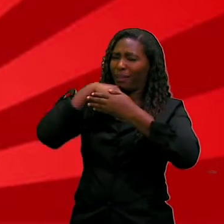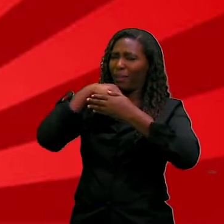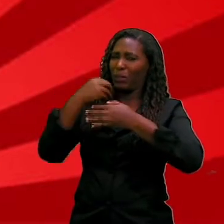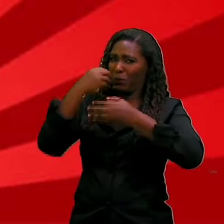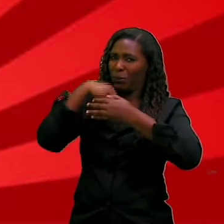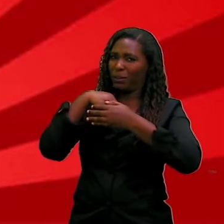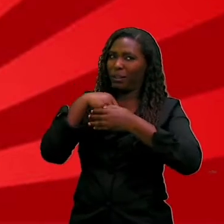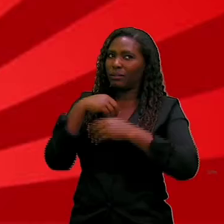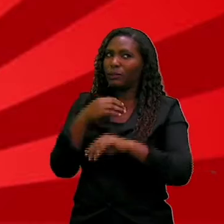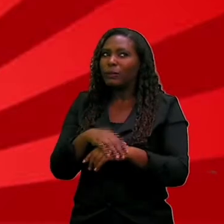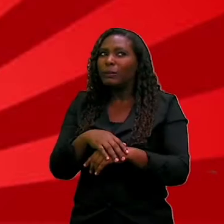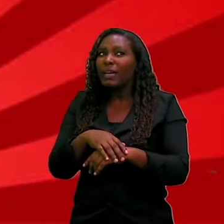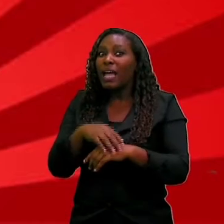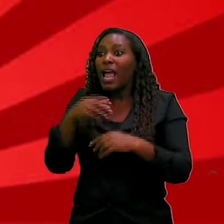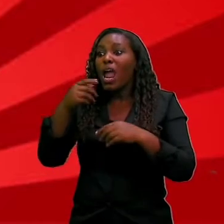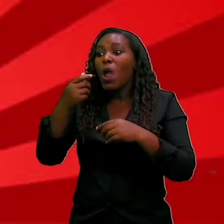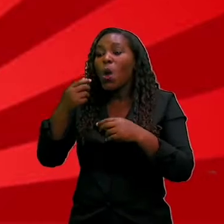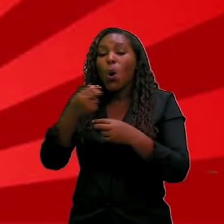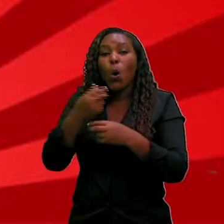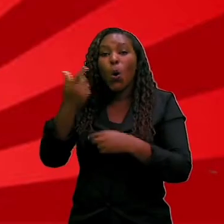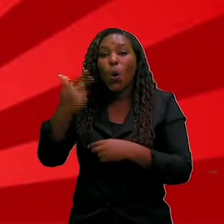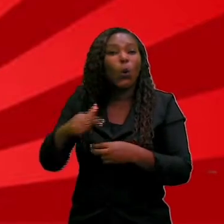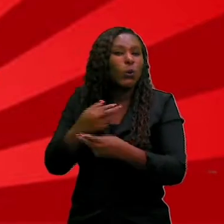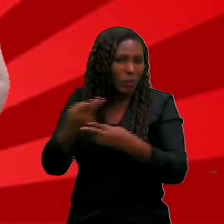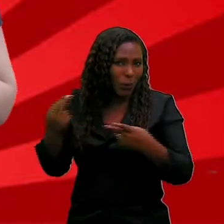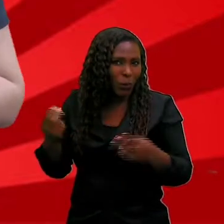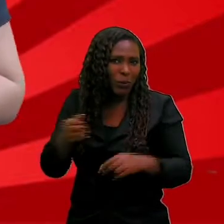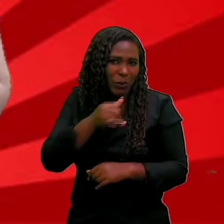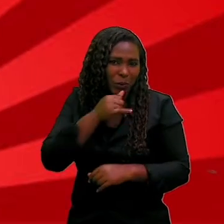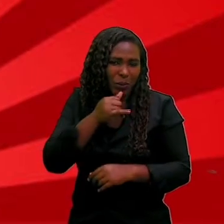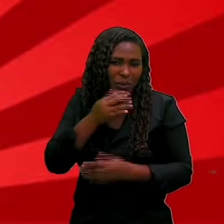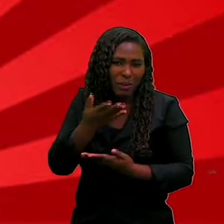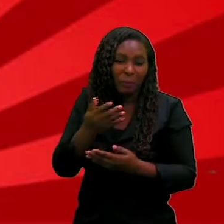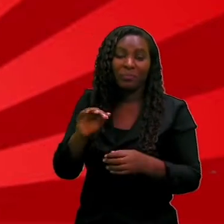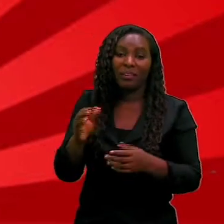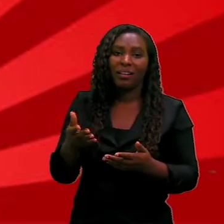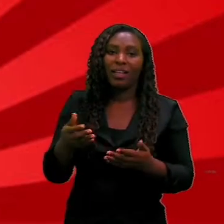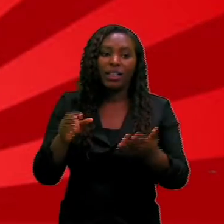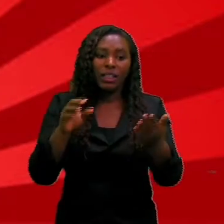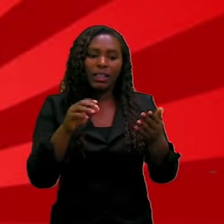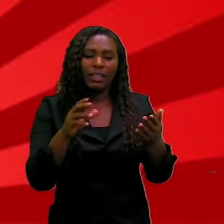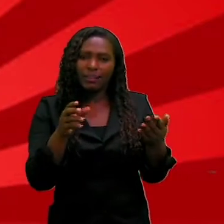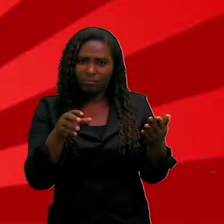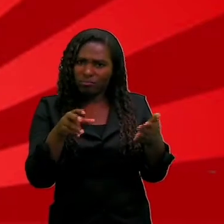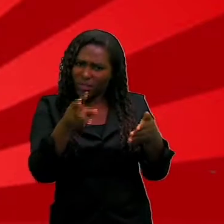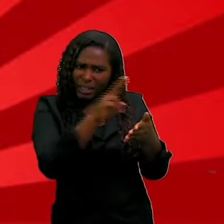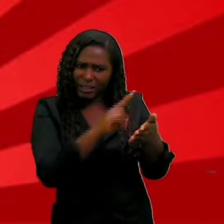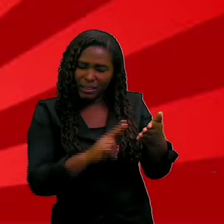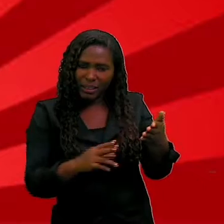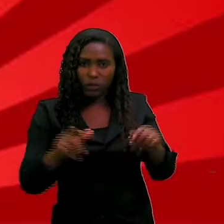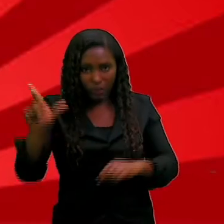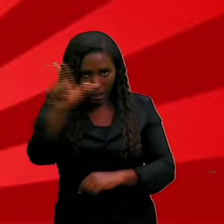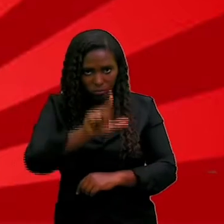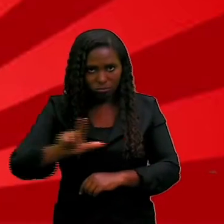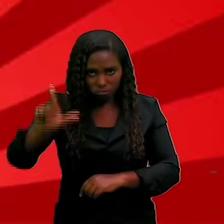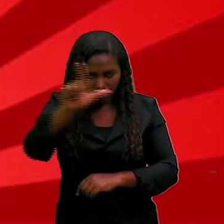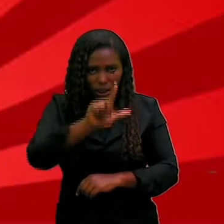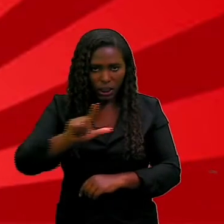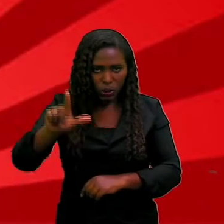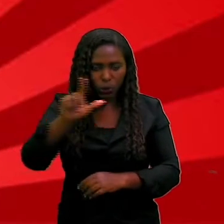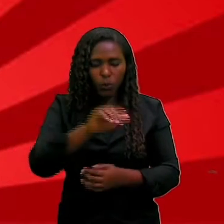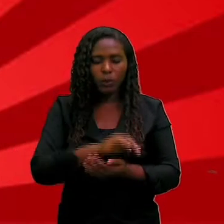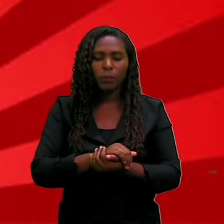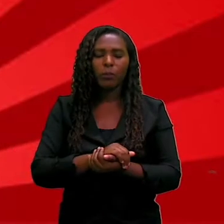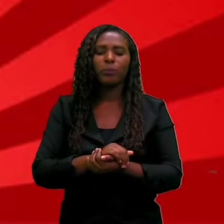realmente pensamos. Na literatura, pessoal, a ironia, ela é a arte de quê? De zombar de